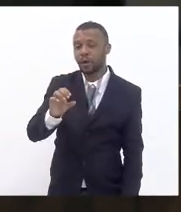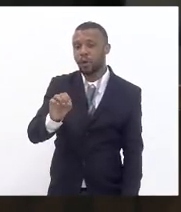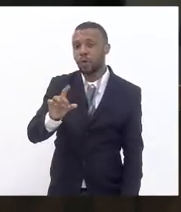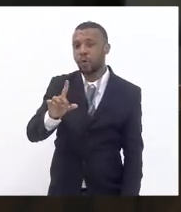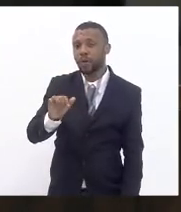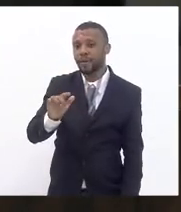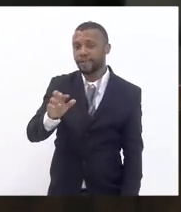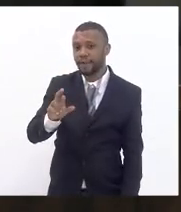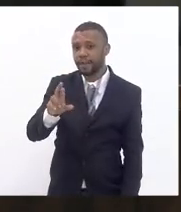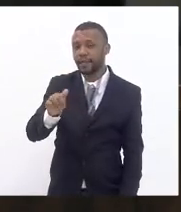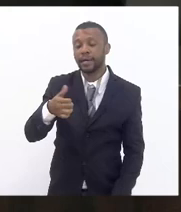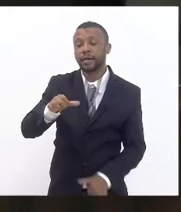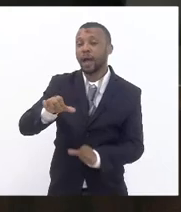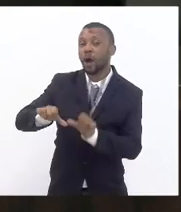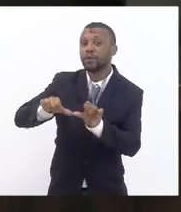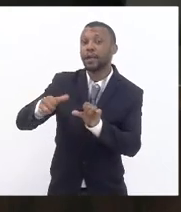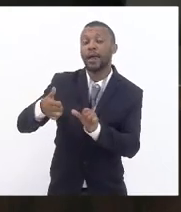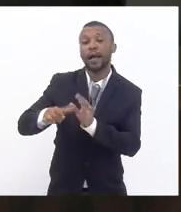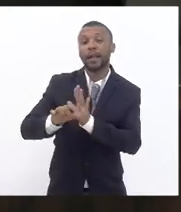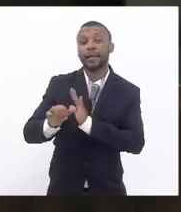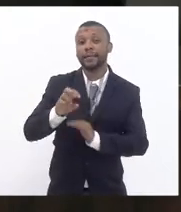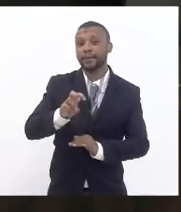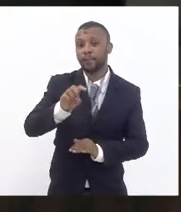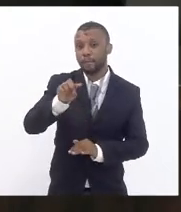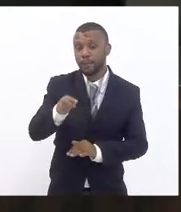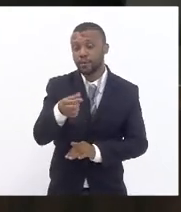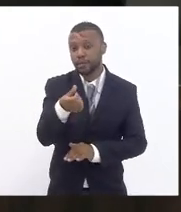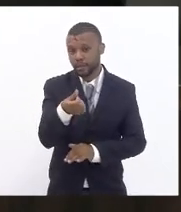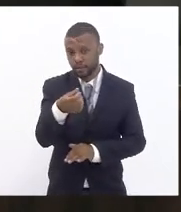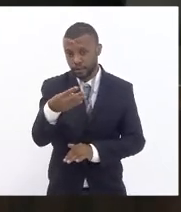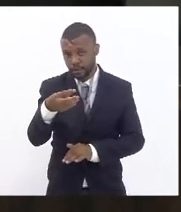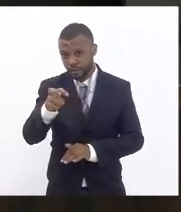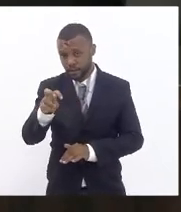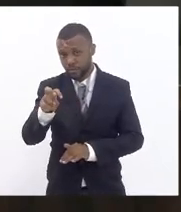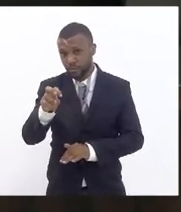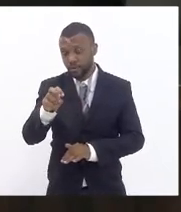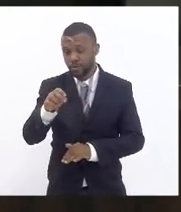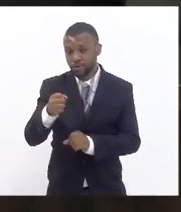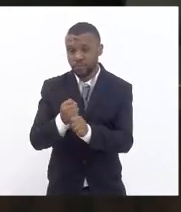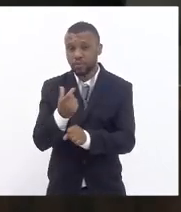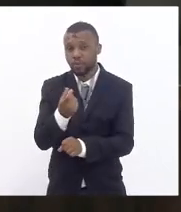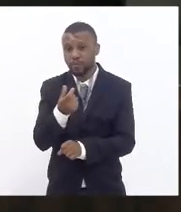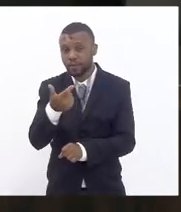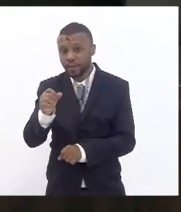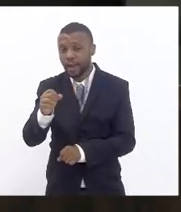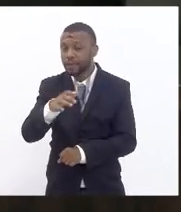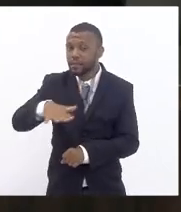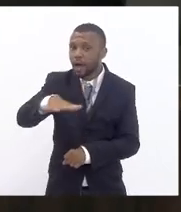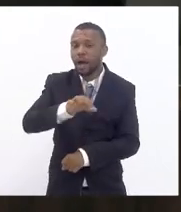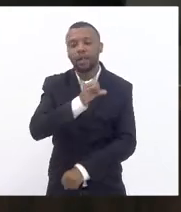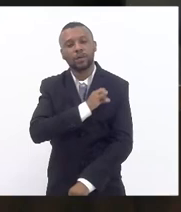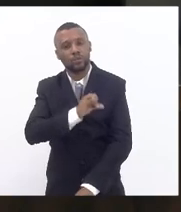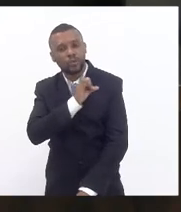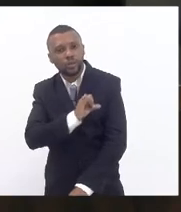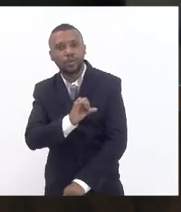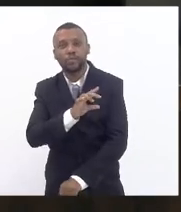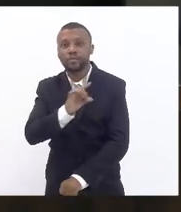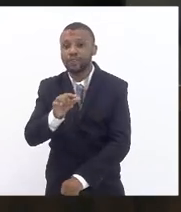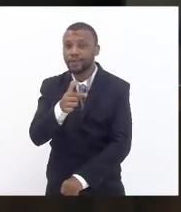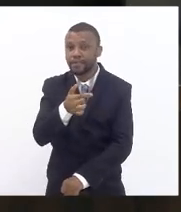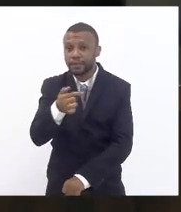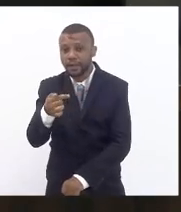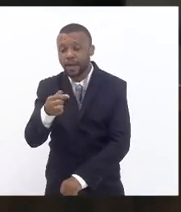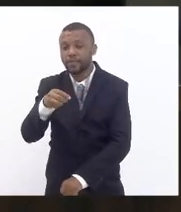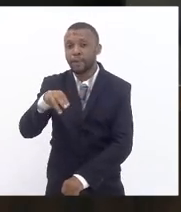Jari Oliveira, que altera a Lei 5.645, de 6 de janeiro de 2010, instituído no âmbito do Estado do Rio de Janeiro, dia 27 de